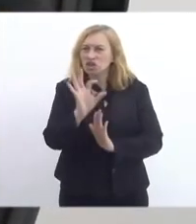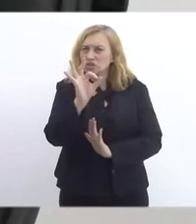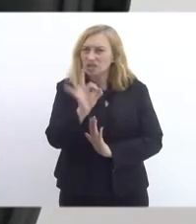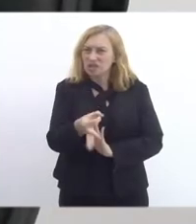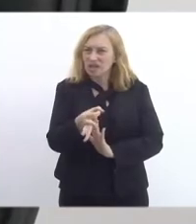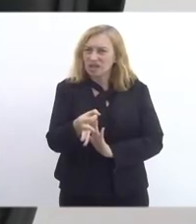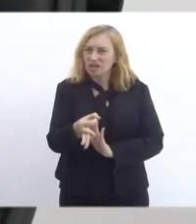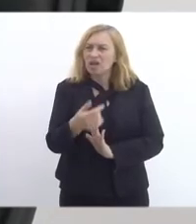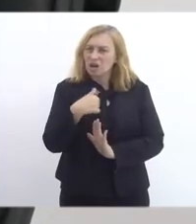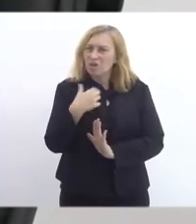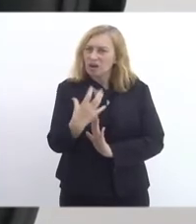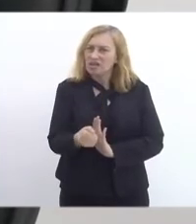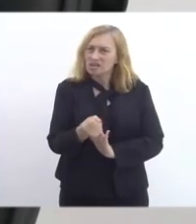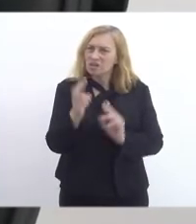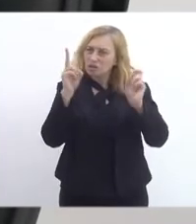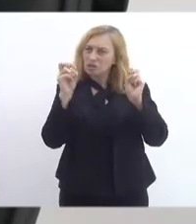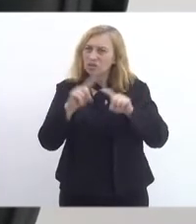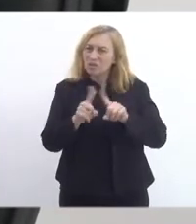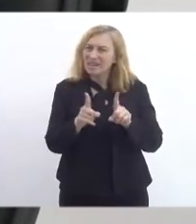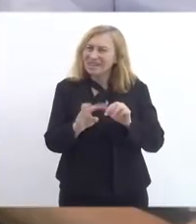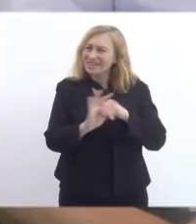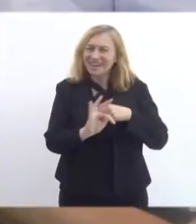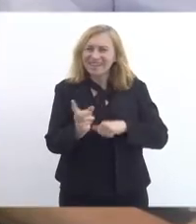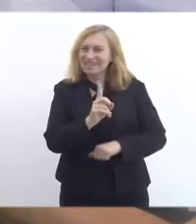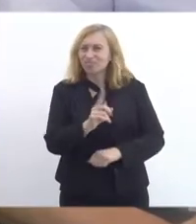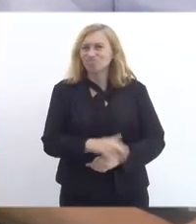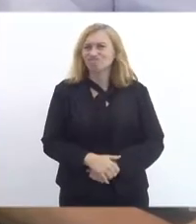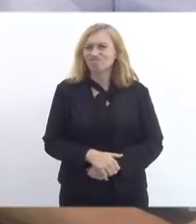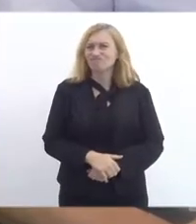Eu sou a favor do mérito, mas na técnica, não. Tá bom.